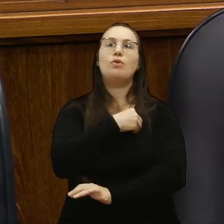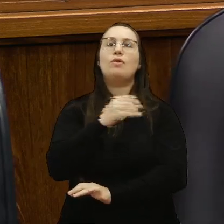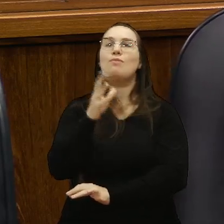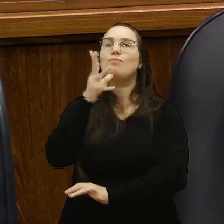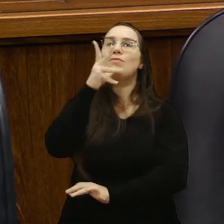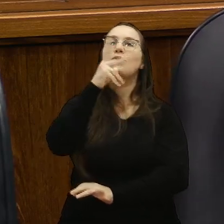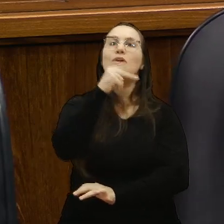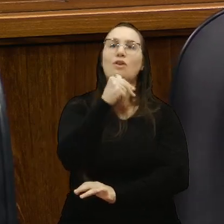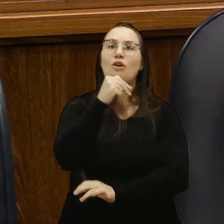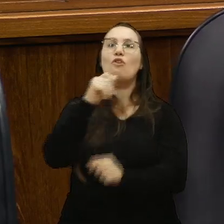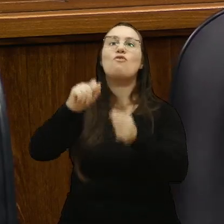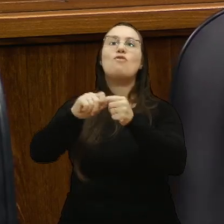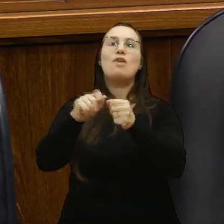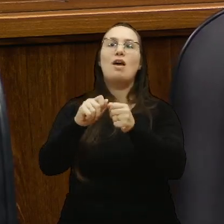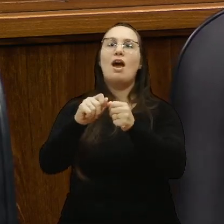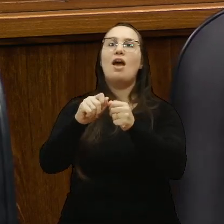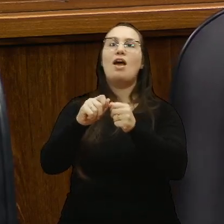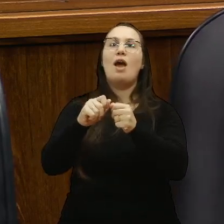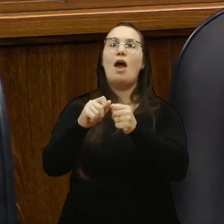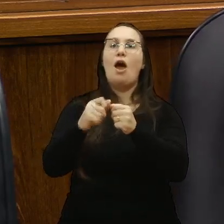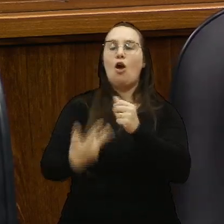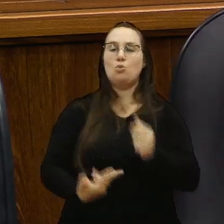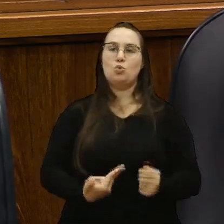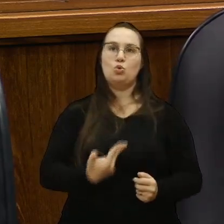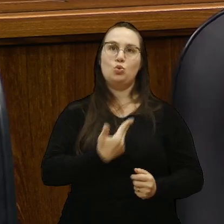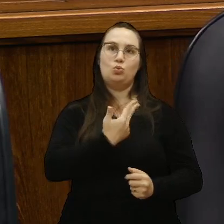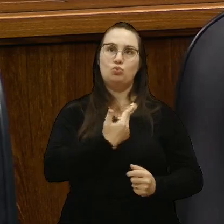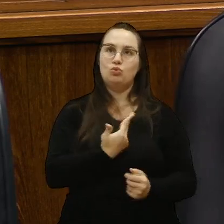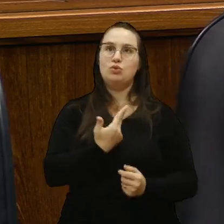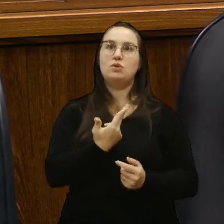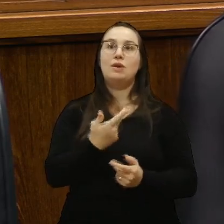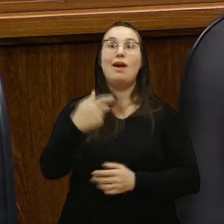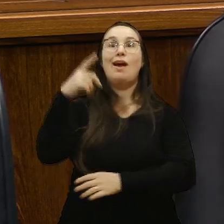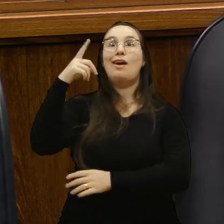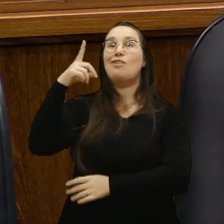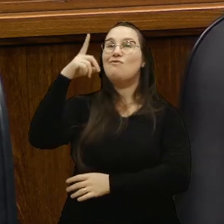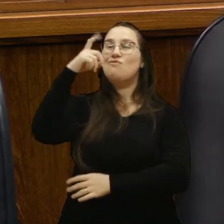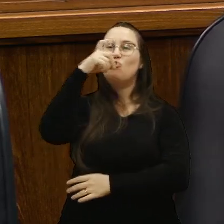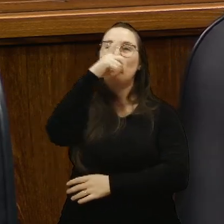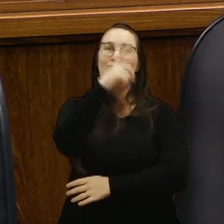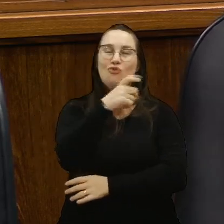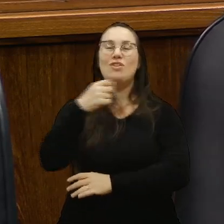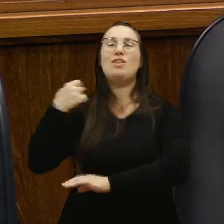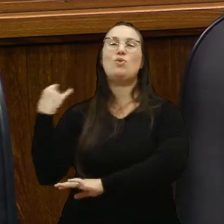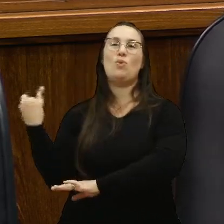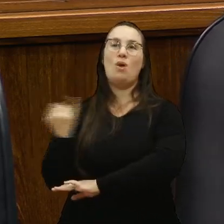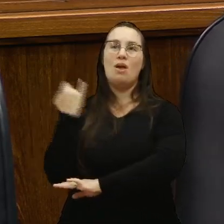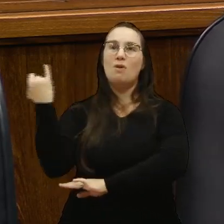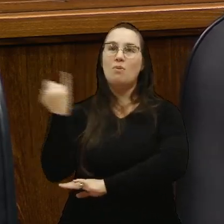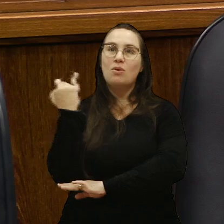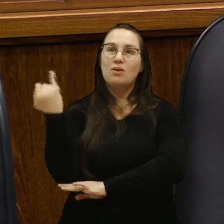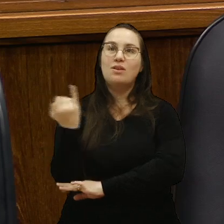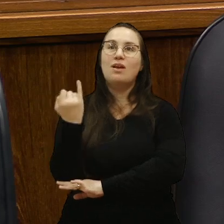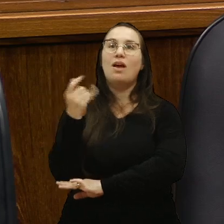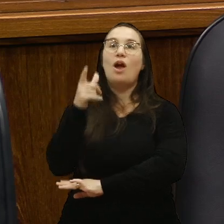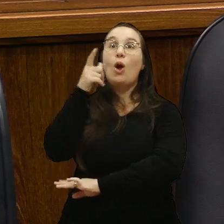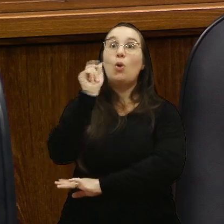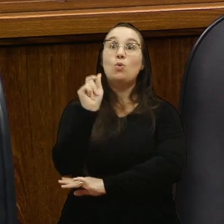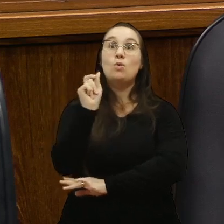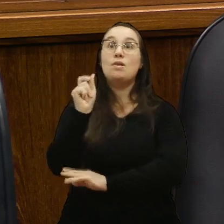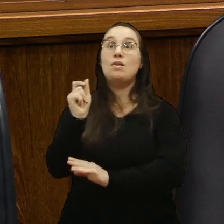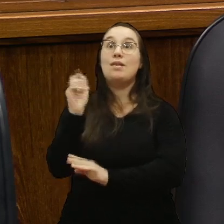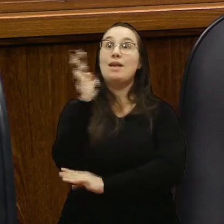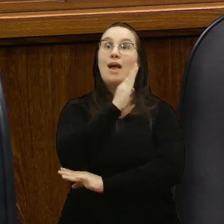para a realização de determinado procedimento. Então, é de fato muito importante que a gente consiga